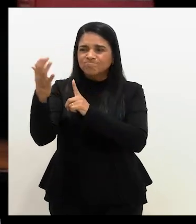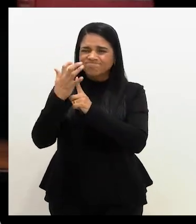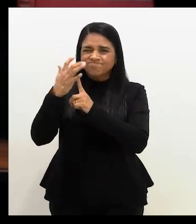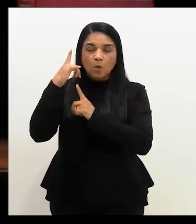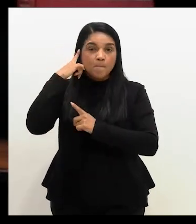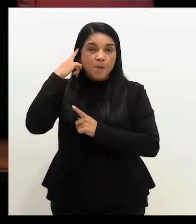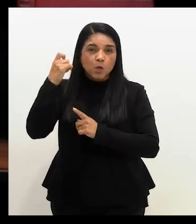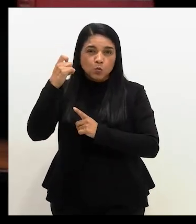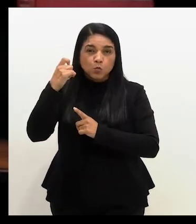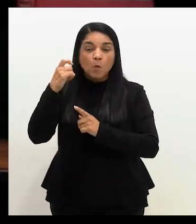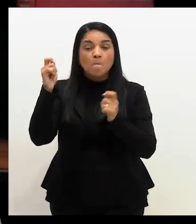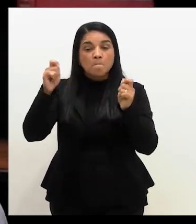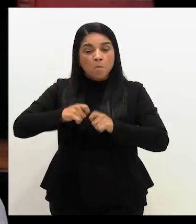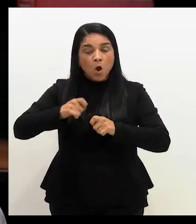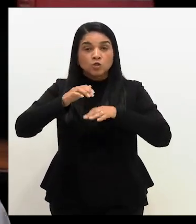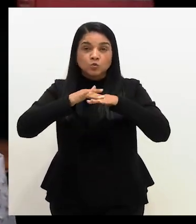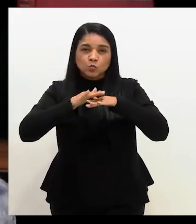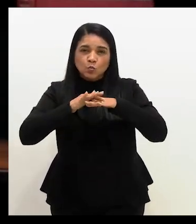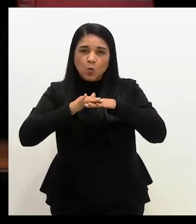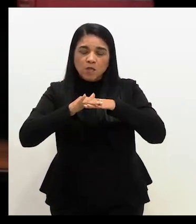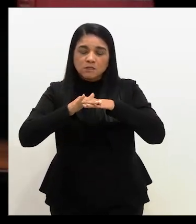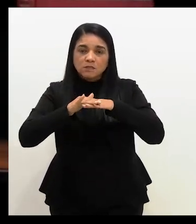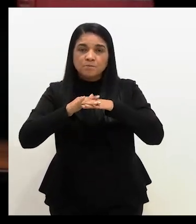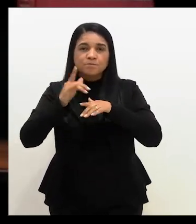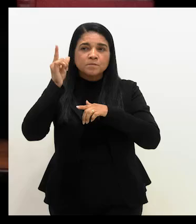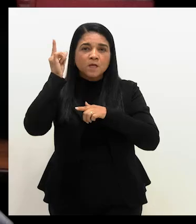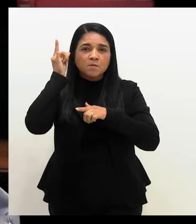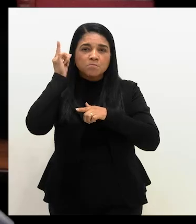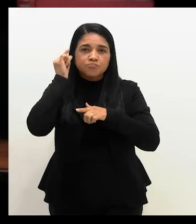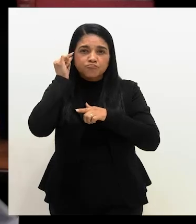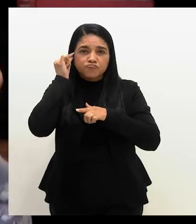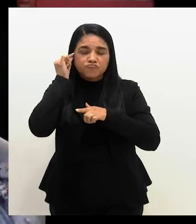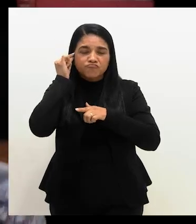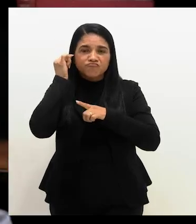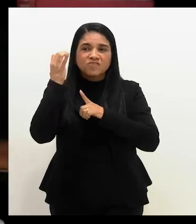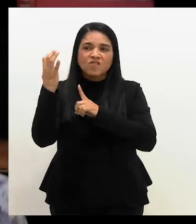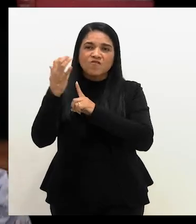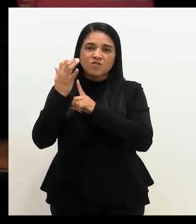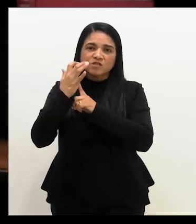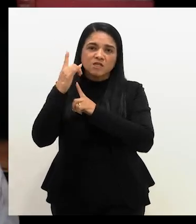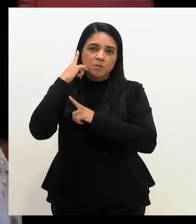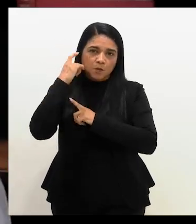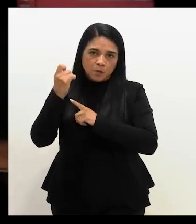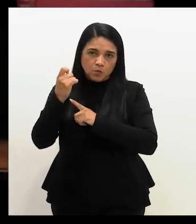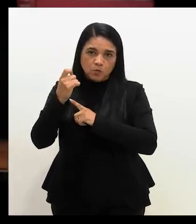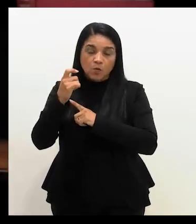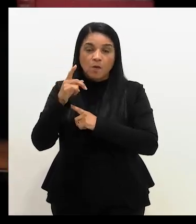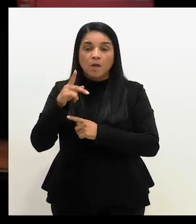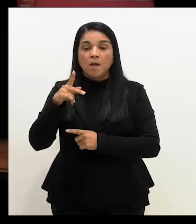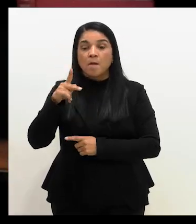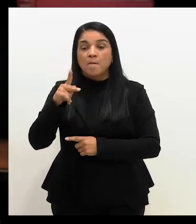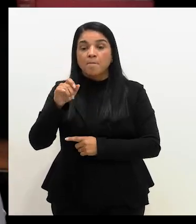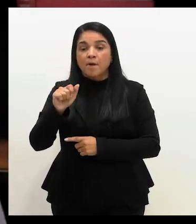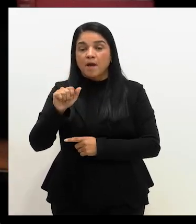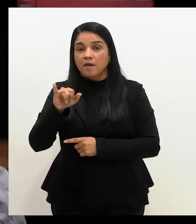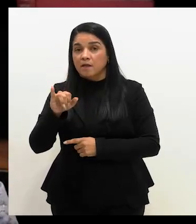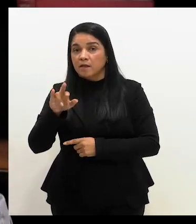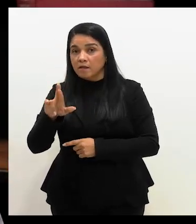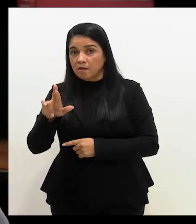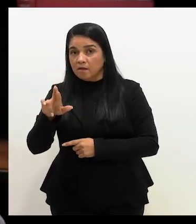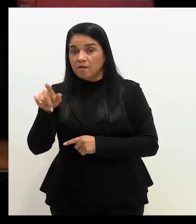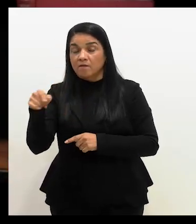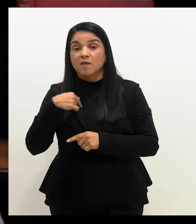são expostos ao ruído, eles podem desenvolver uma doença que é a perda auditiva induzida por ruído, tá? Que é o